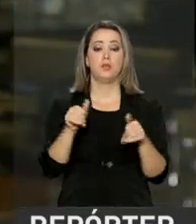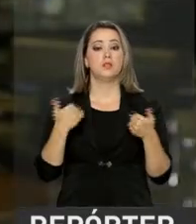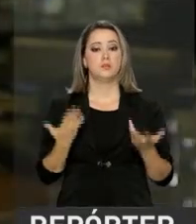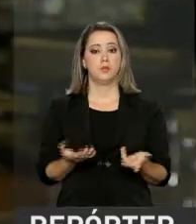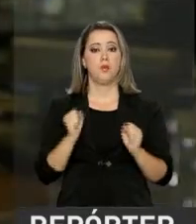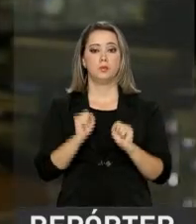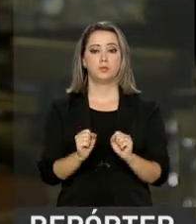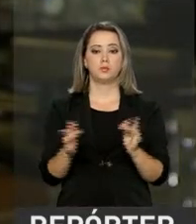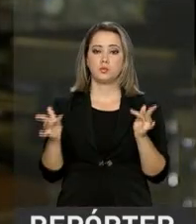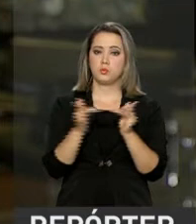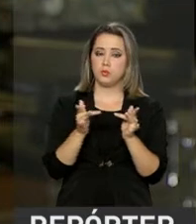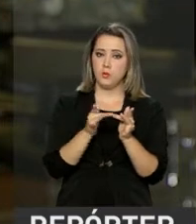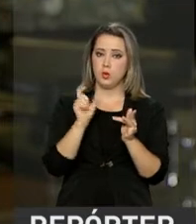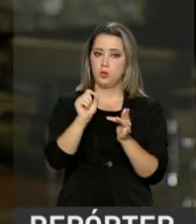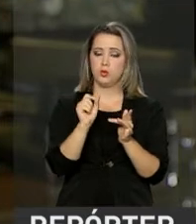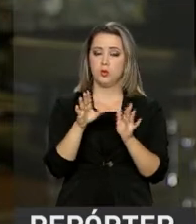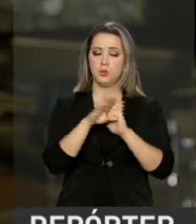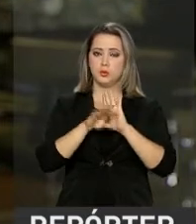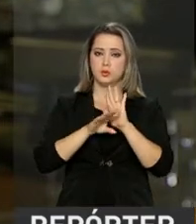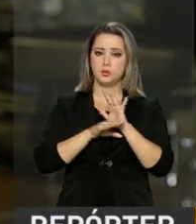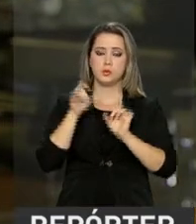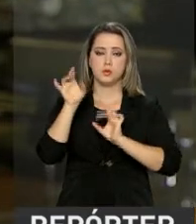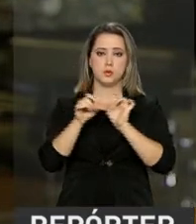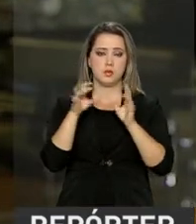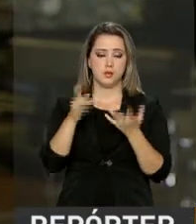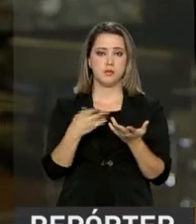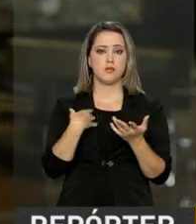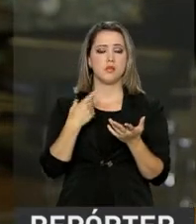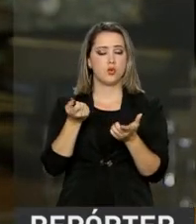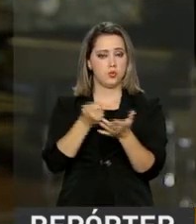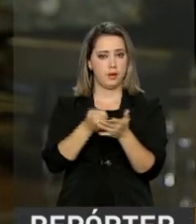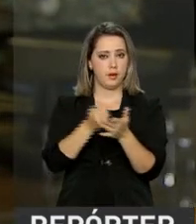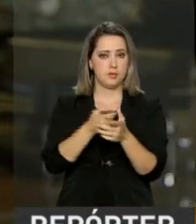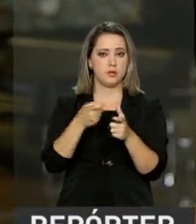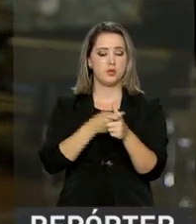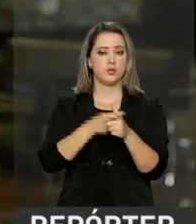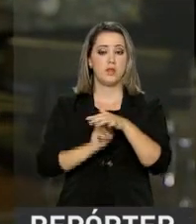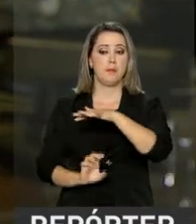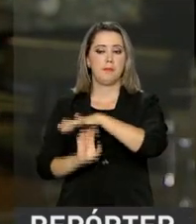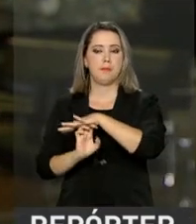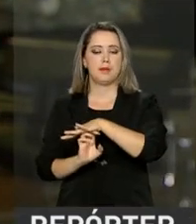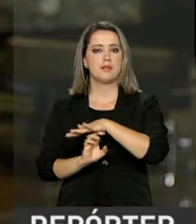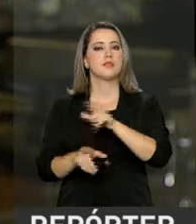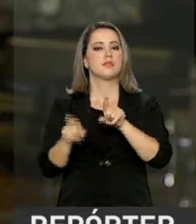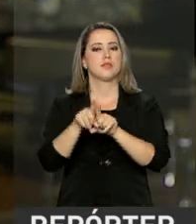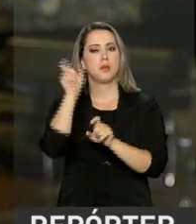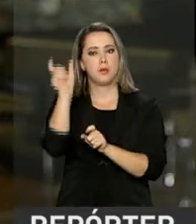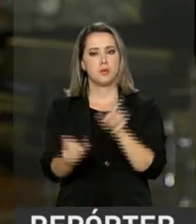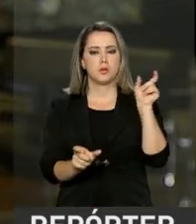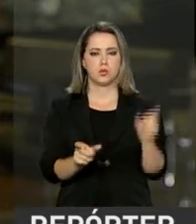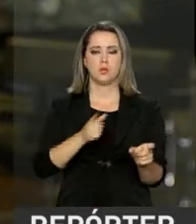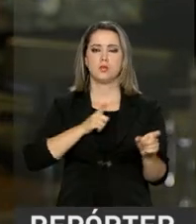podem aderir ao programa especial de regularização tributária empresas e pessoas físicas que tenham dívidas com a receita